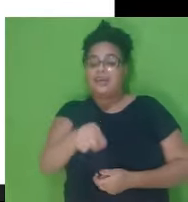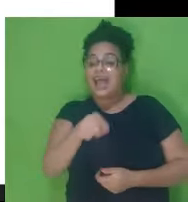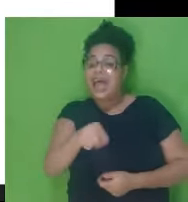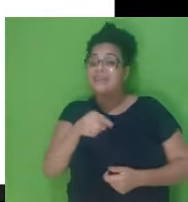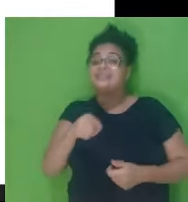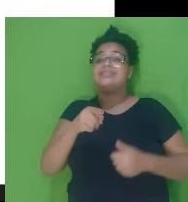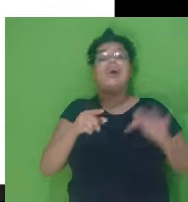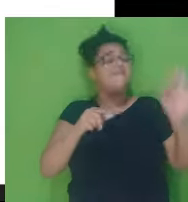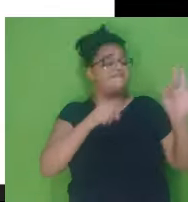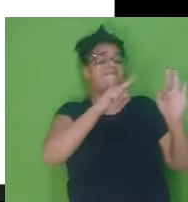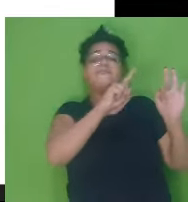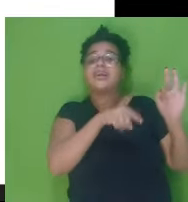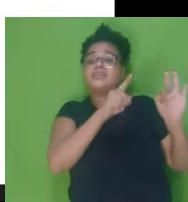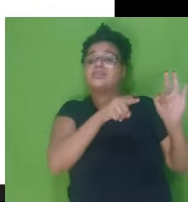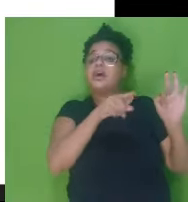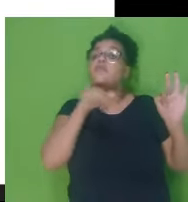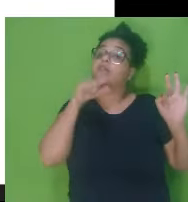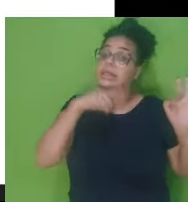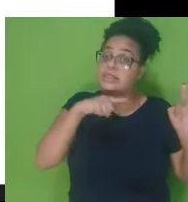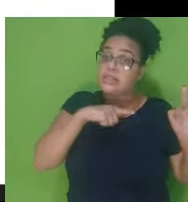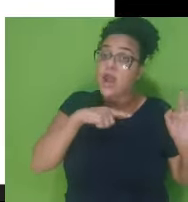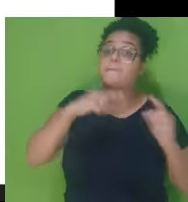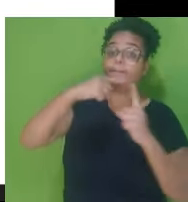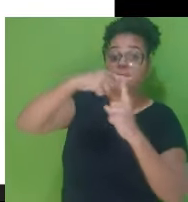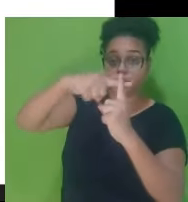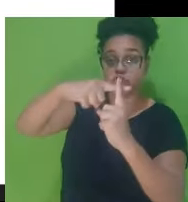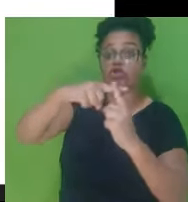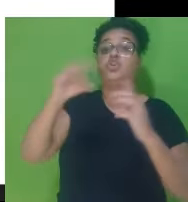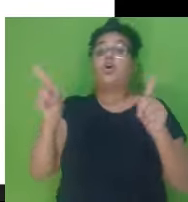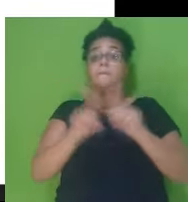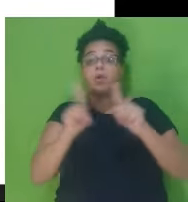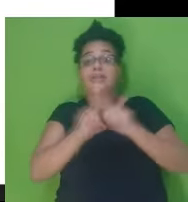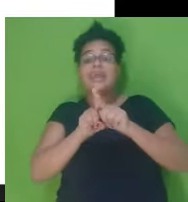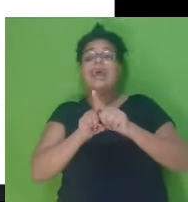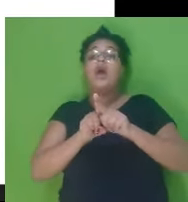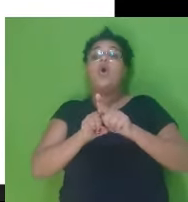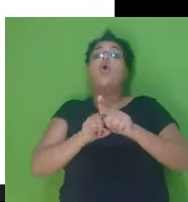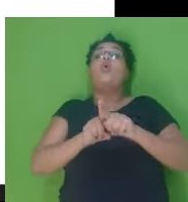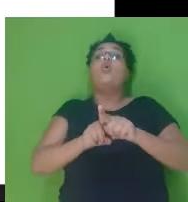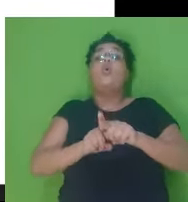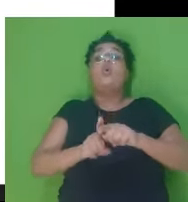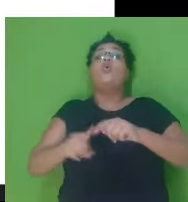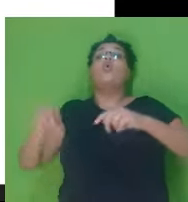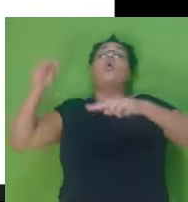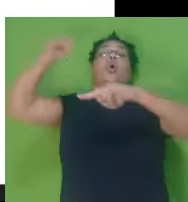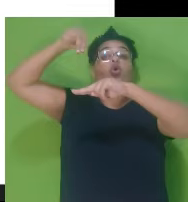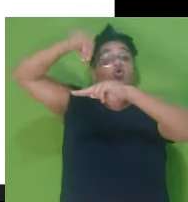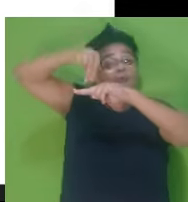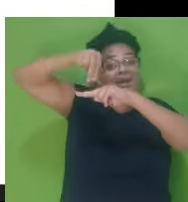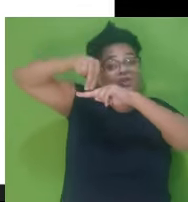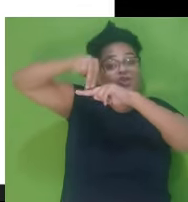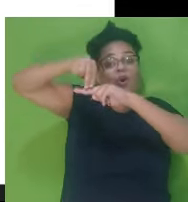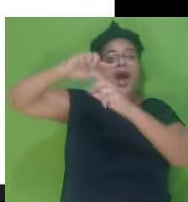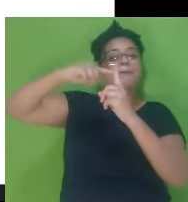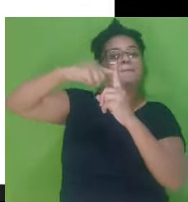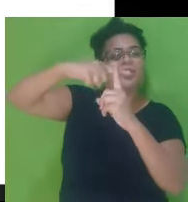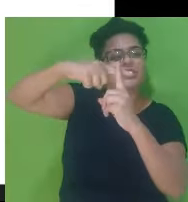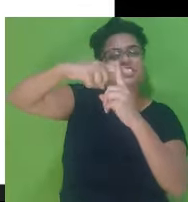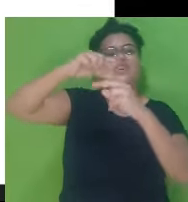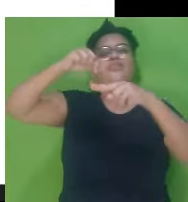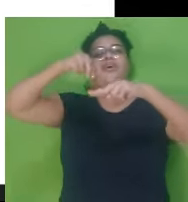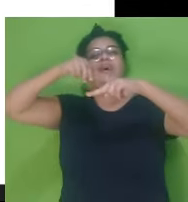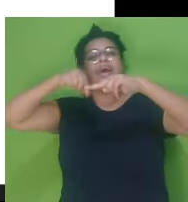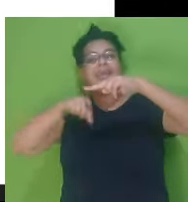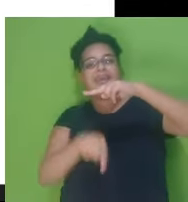Ora, essa fração vai ter sinal positivo, então, porque o denominador é positivo e o numerador também, porque